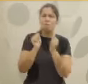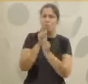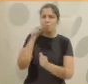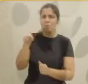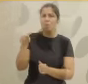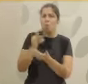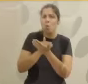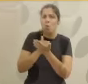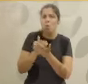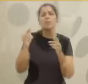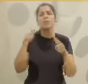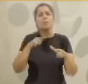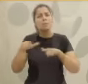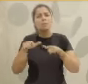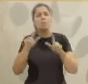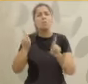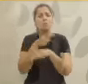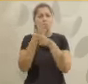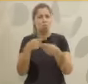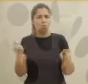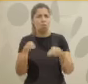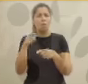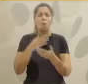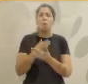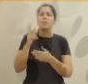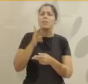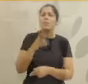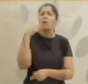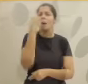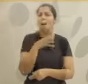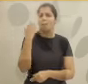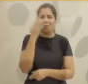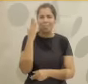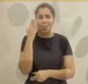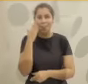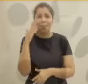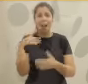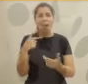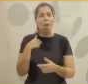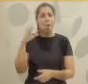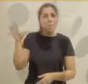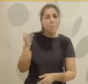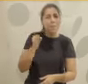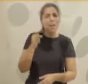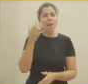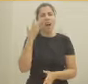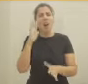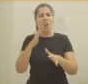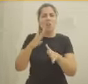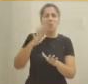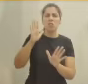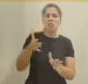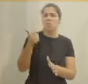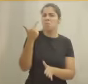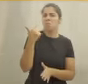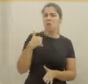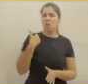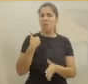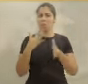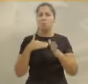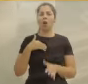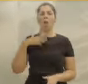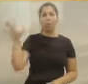E foi trabalhando com ele até que ele começou a desenvolver a fala. Tinha uma